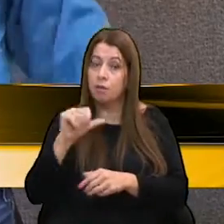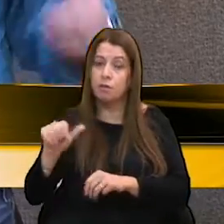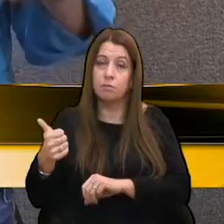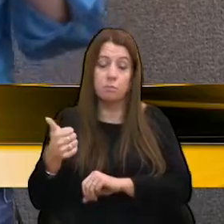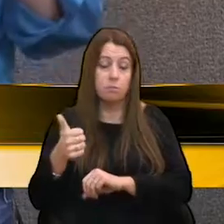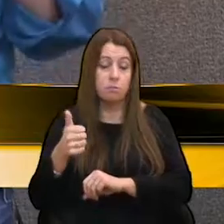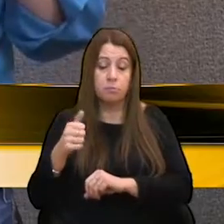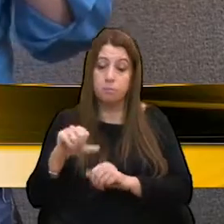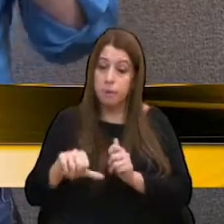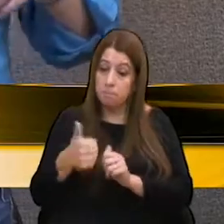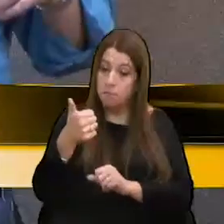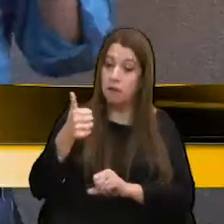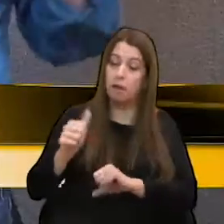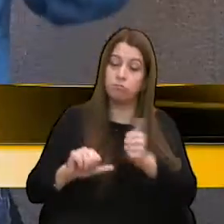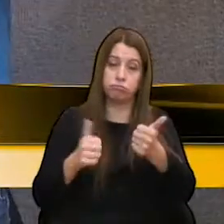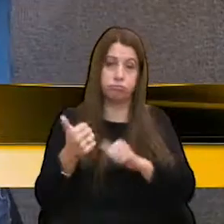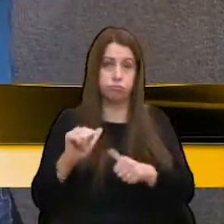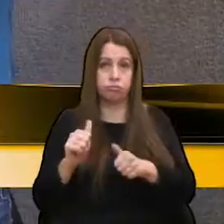né, atestada